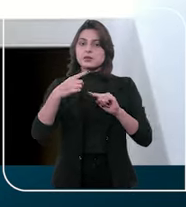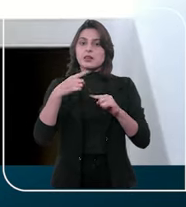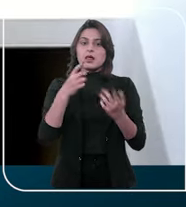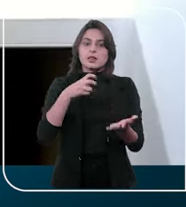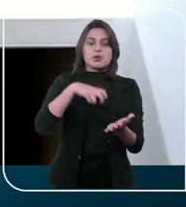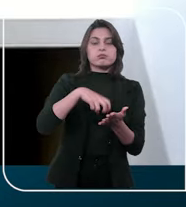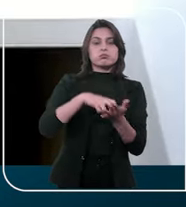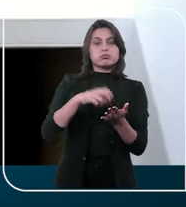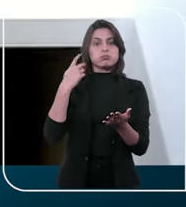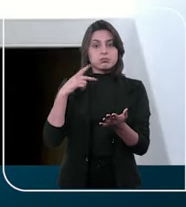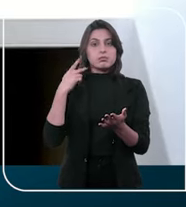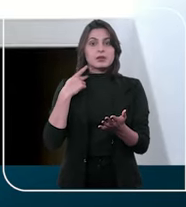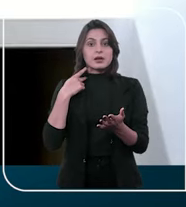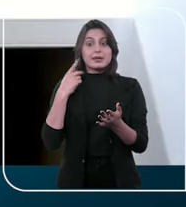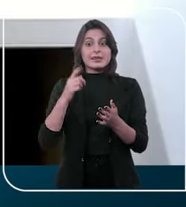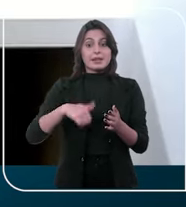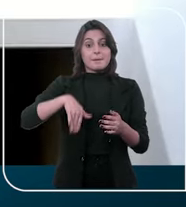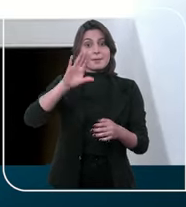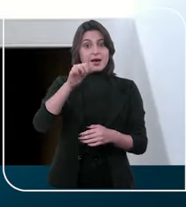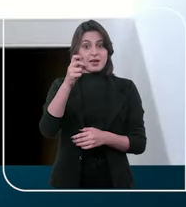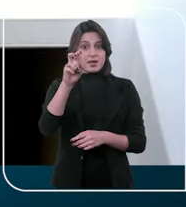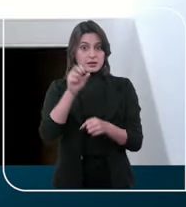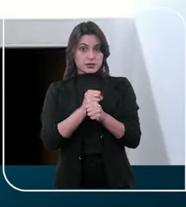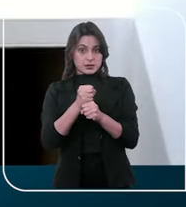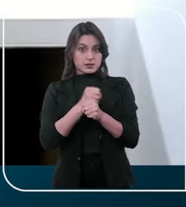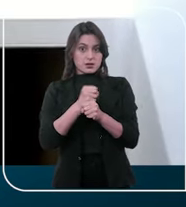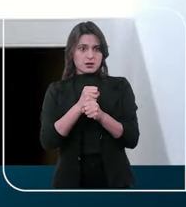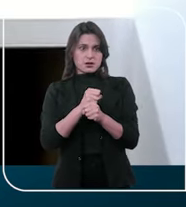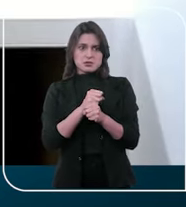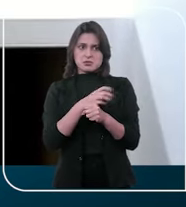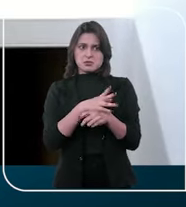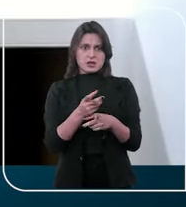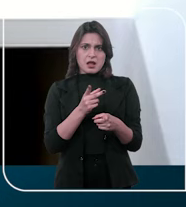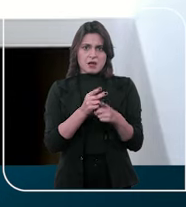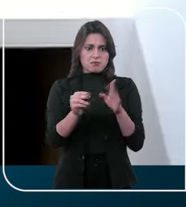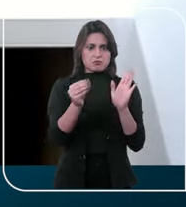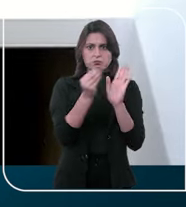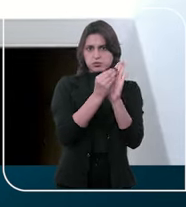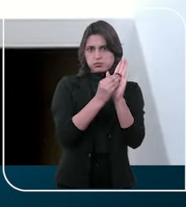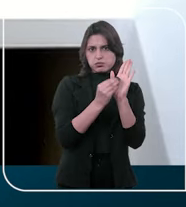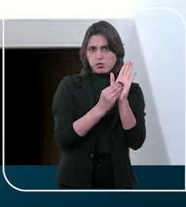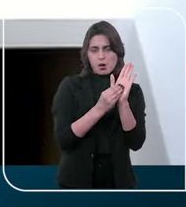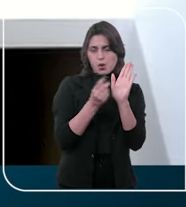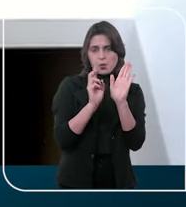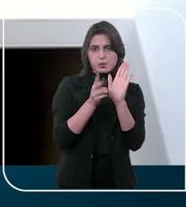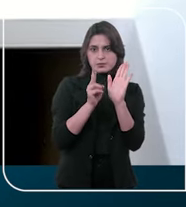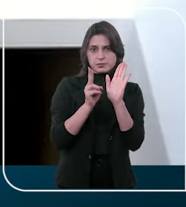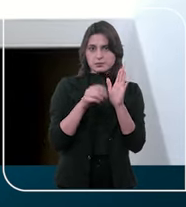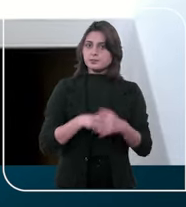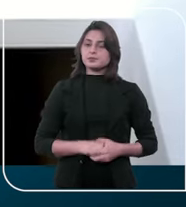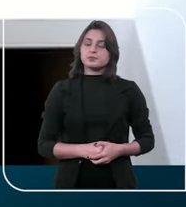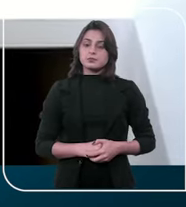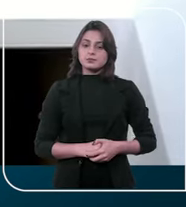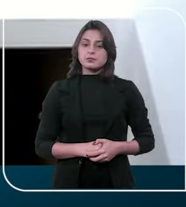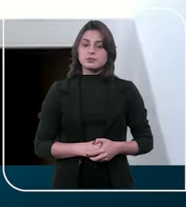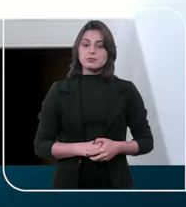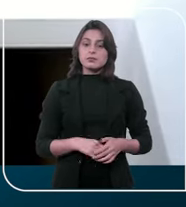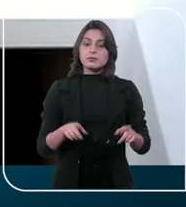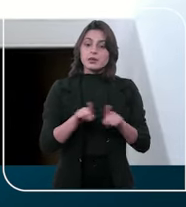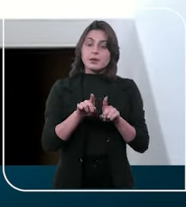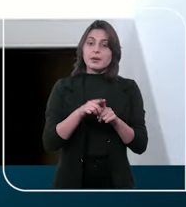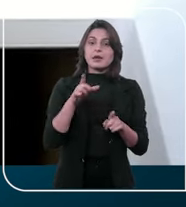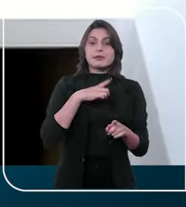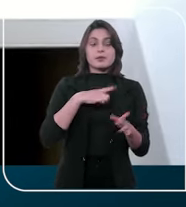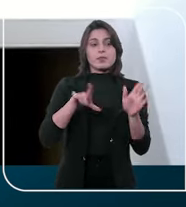plenamente vigente porque não há declaração de inconstitucionalidade e, como tanto, há uma presunção de legitimidade das normas e aí haveria necessidade